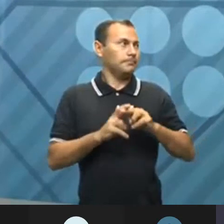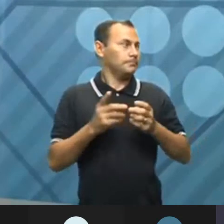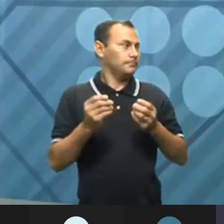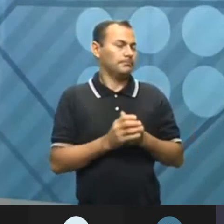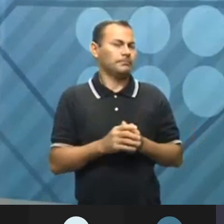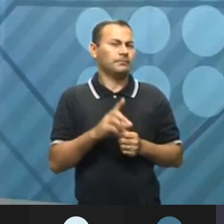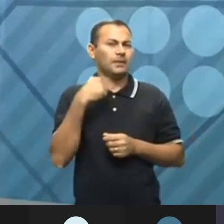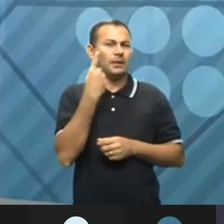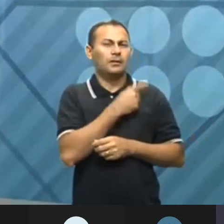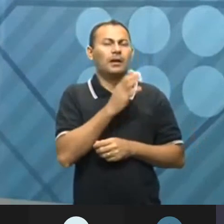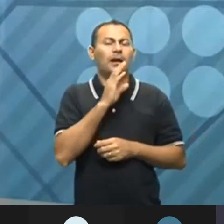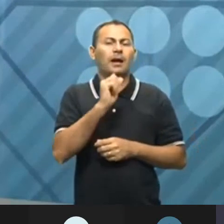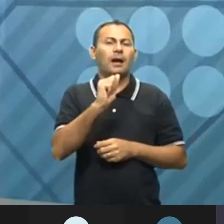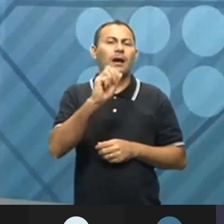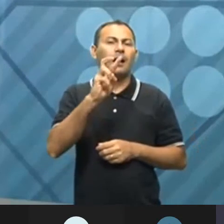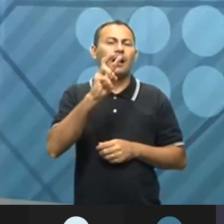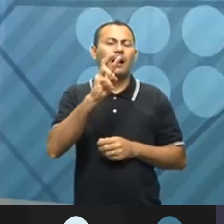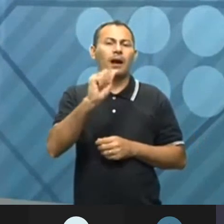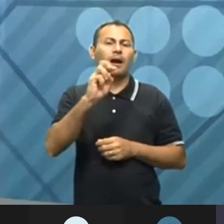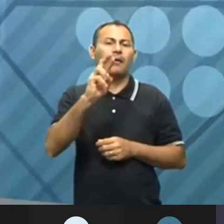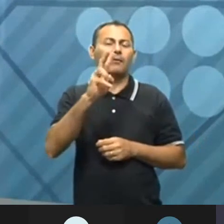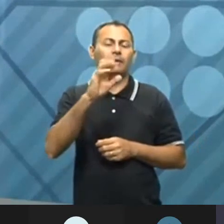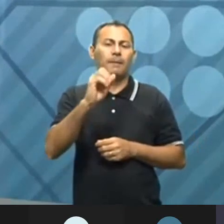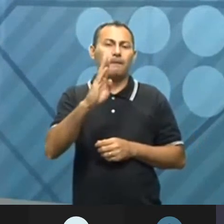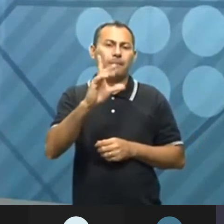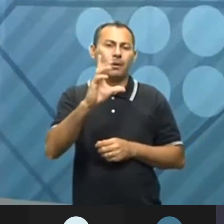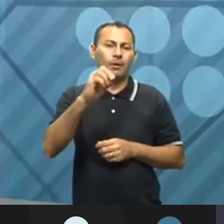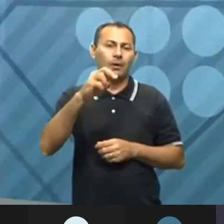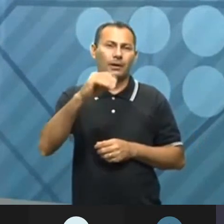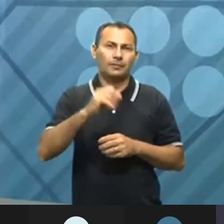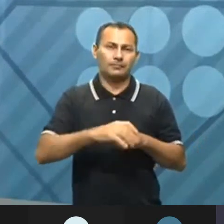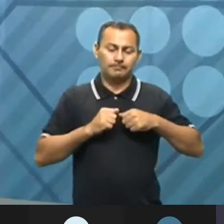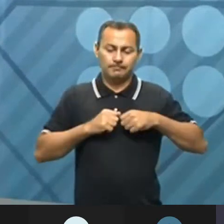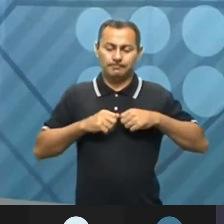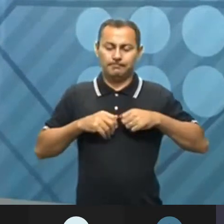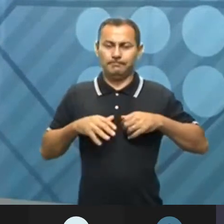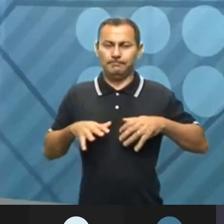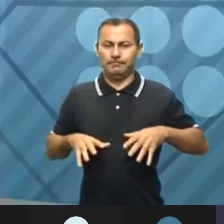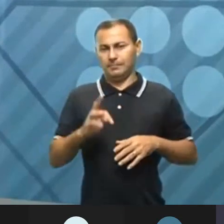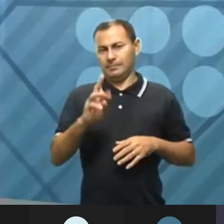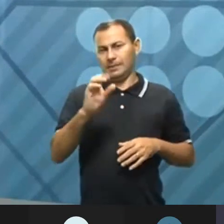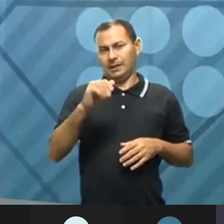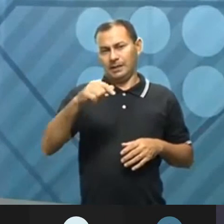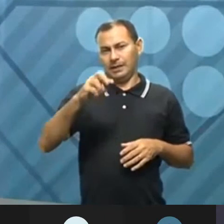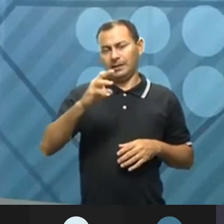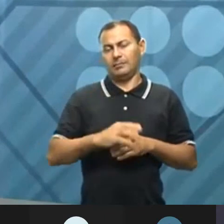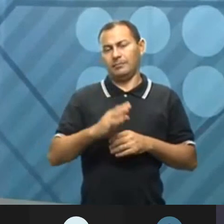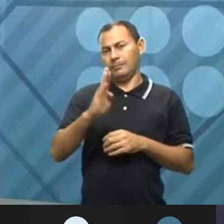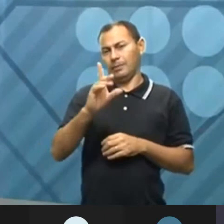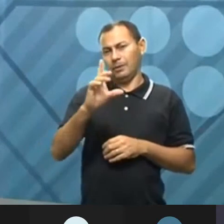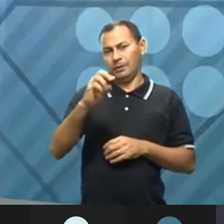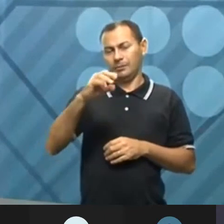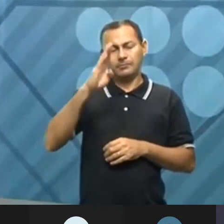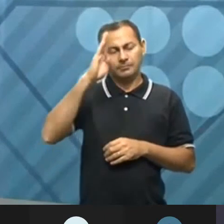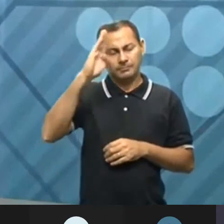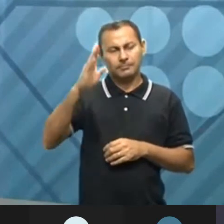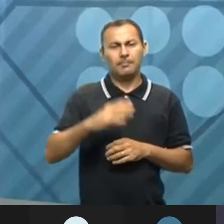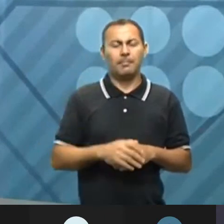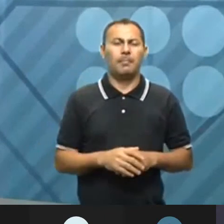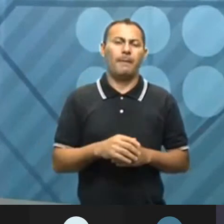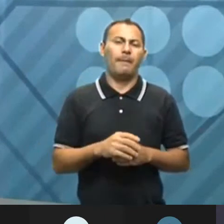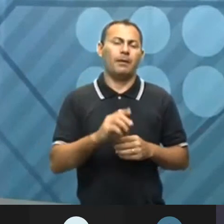né, aquilo que a gente chama de árvore brônquica. Então, a ramificação ali da traqueia, depois em brônquios